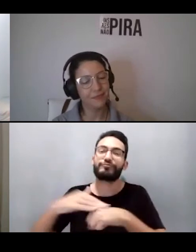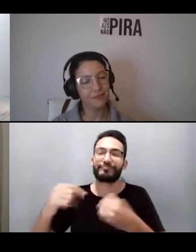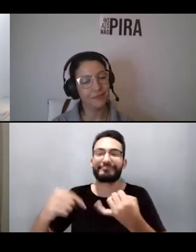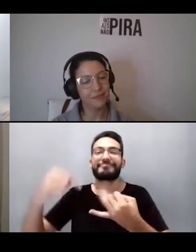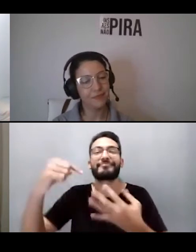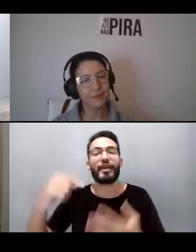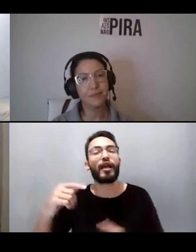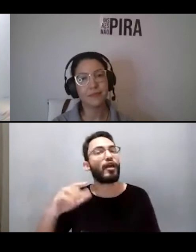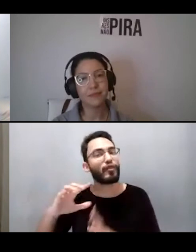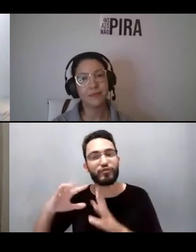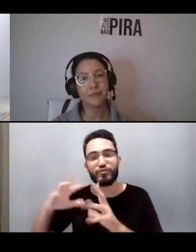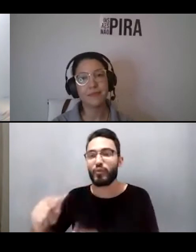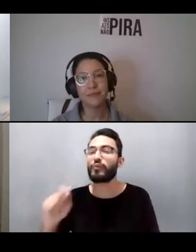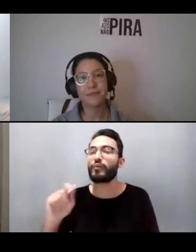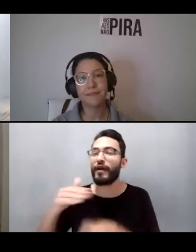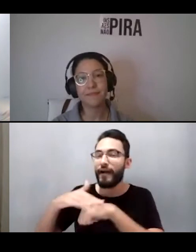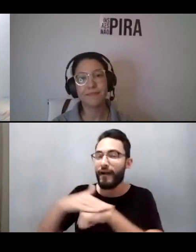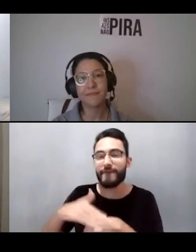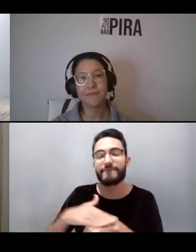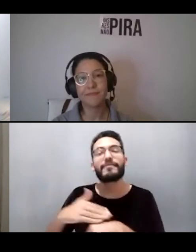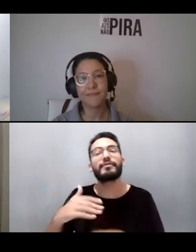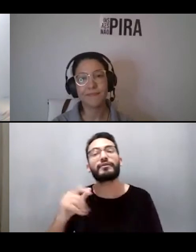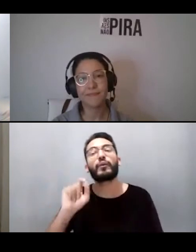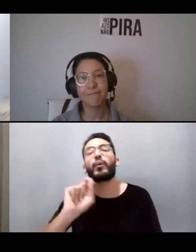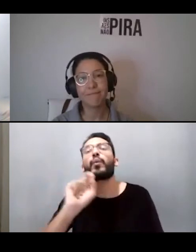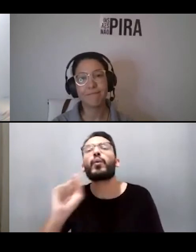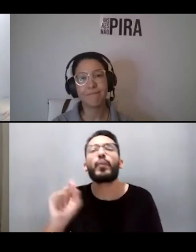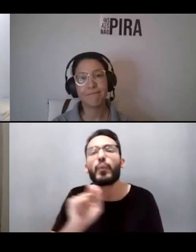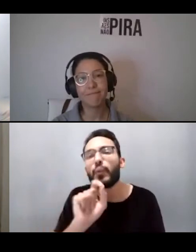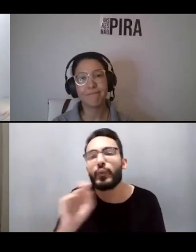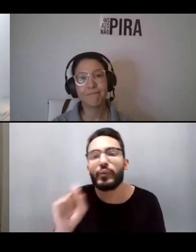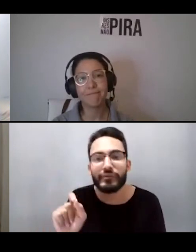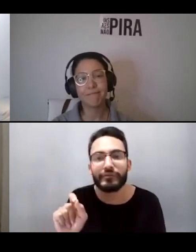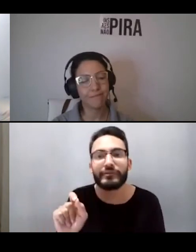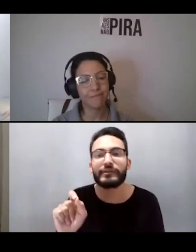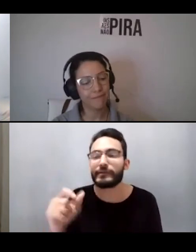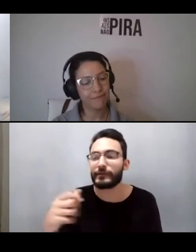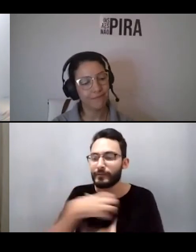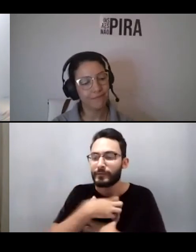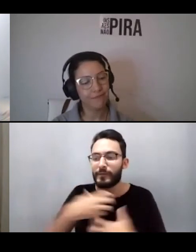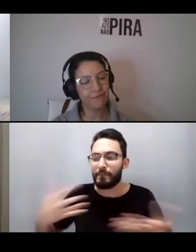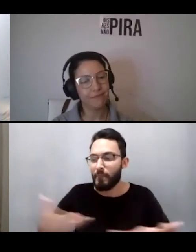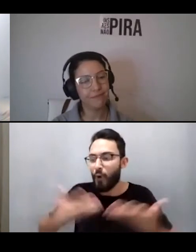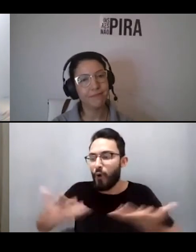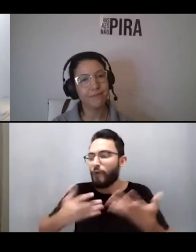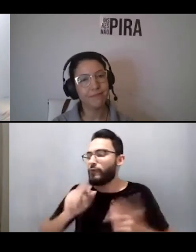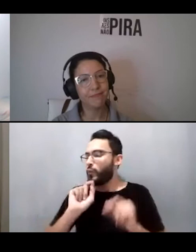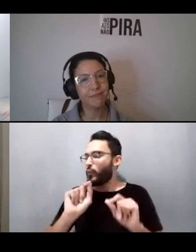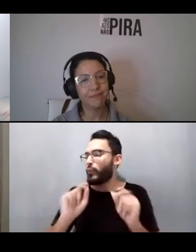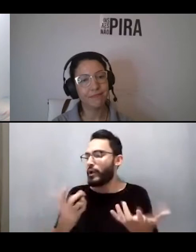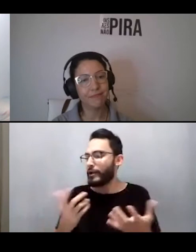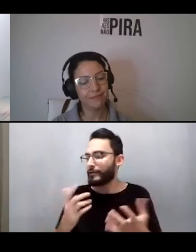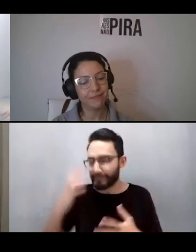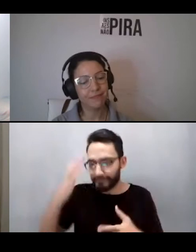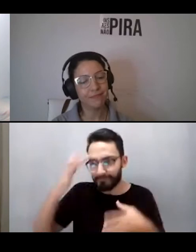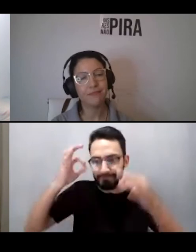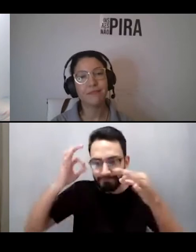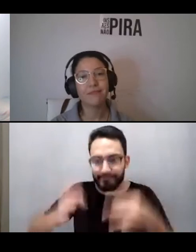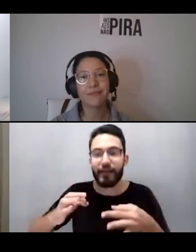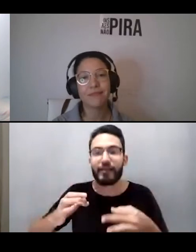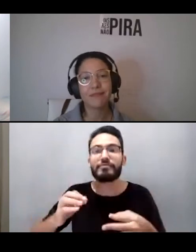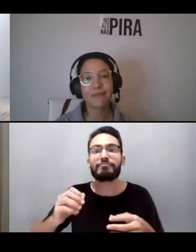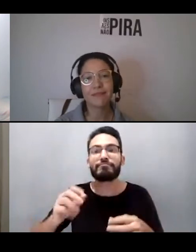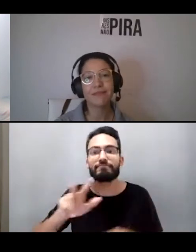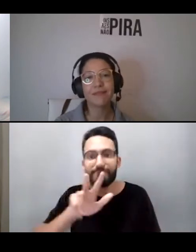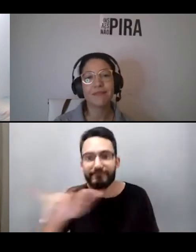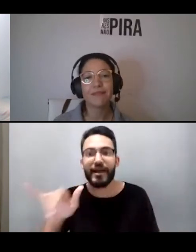por todo o tal. O que te move, o que realmente faz